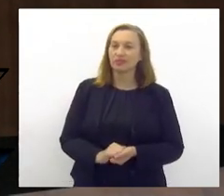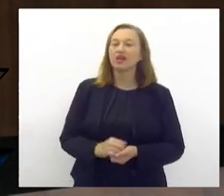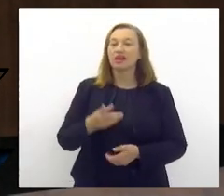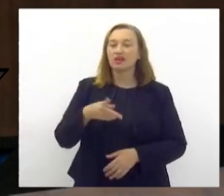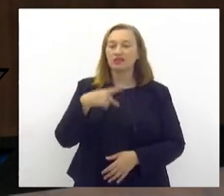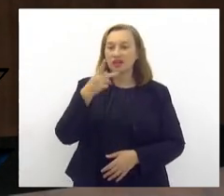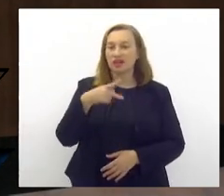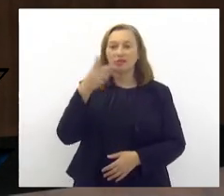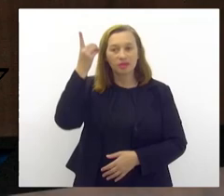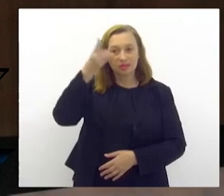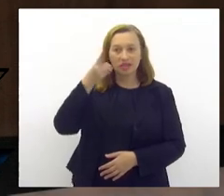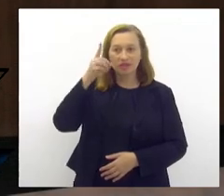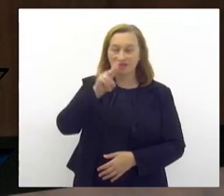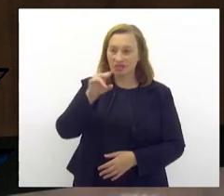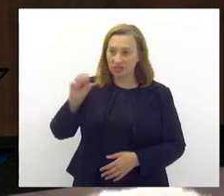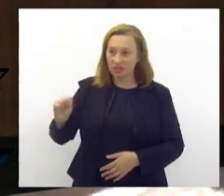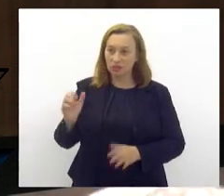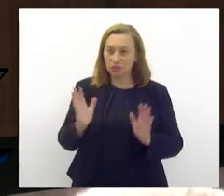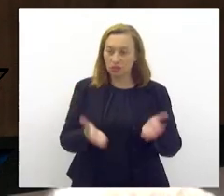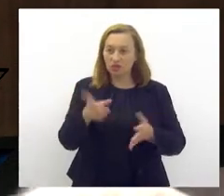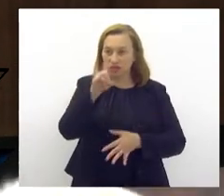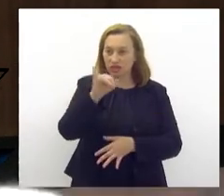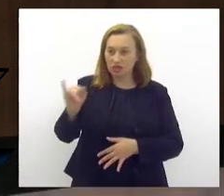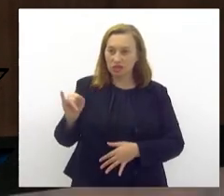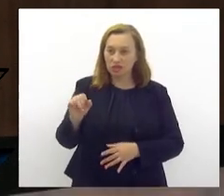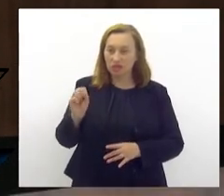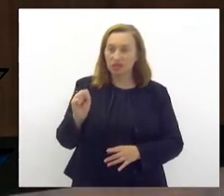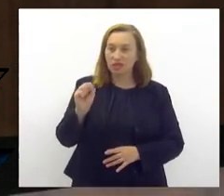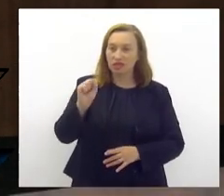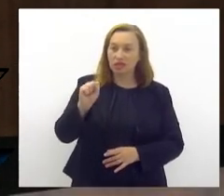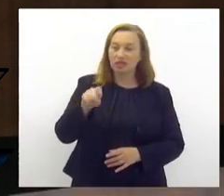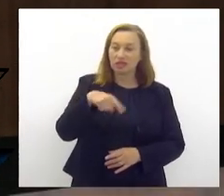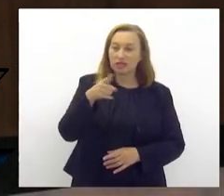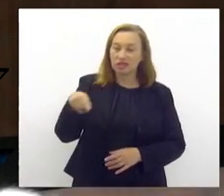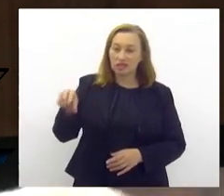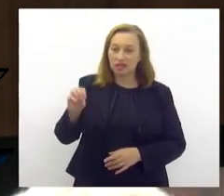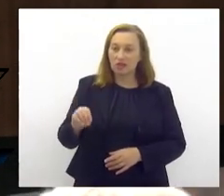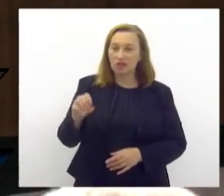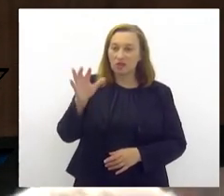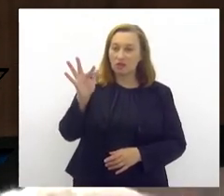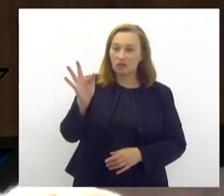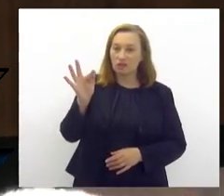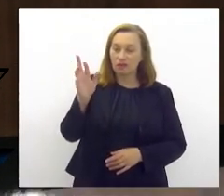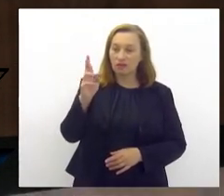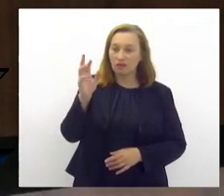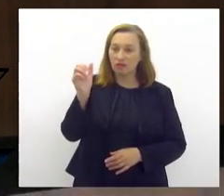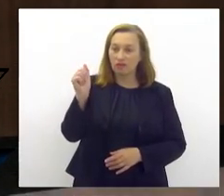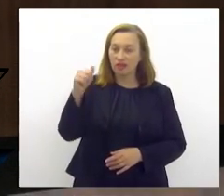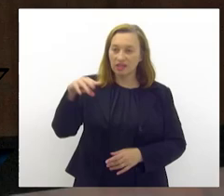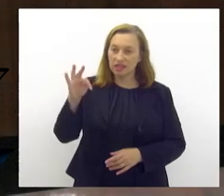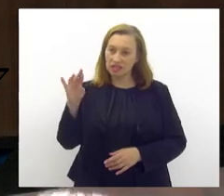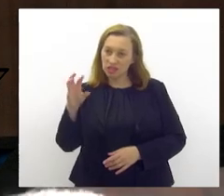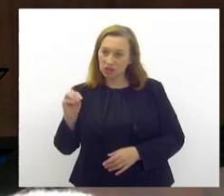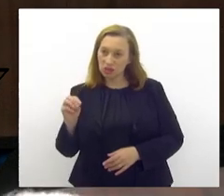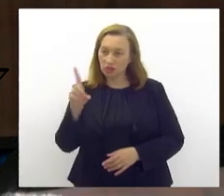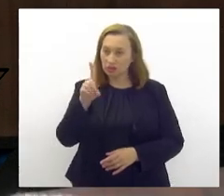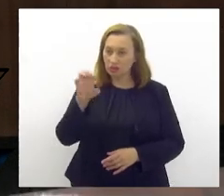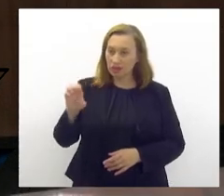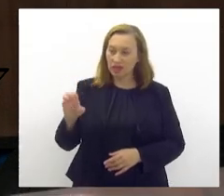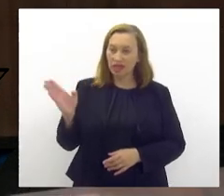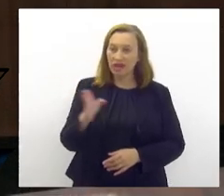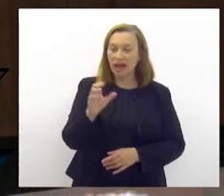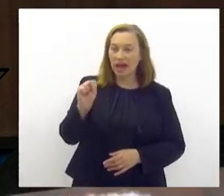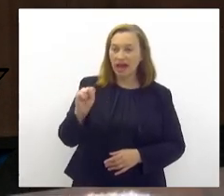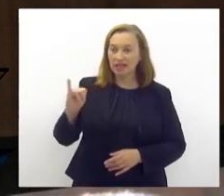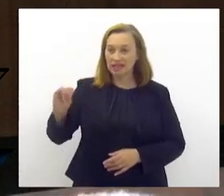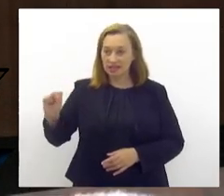Vinícius Cozzolino que hoje é dia de São Francisco de Assis, que sempre pregou